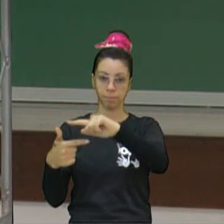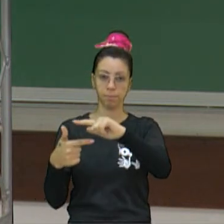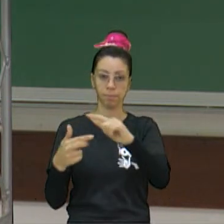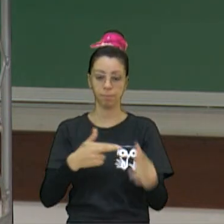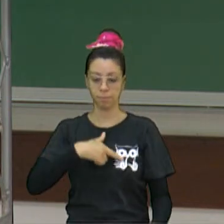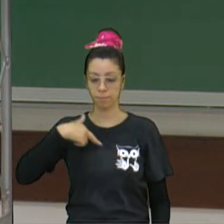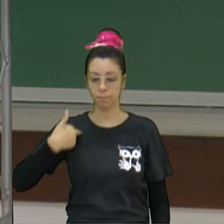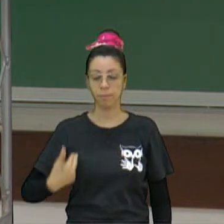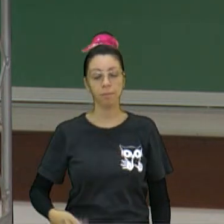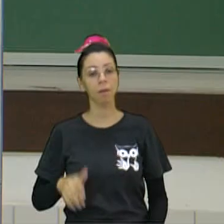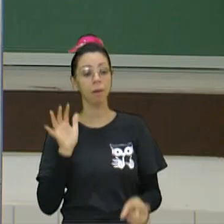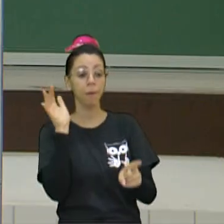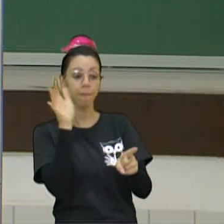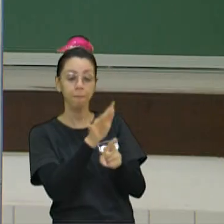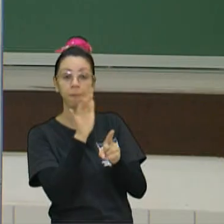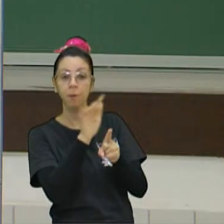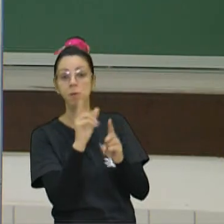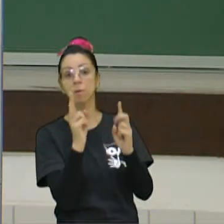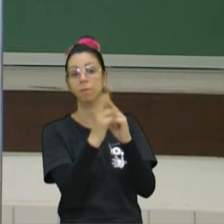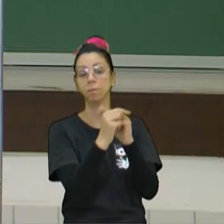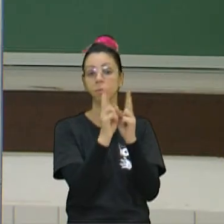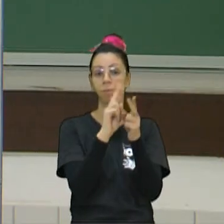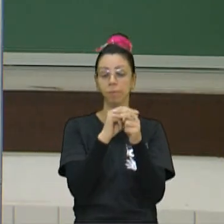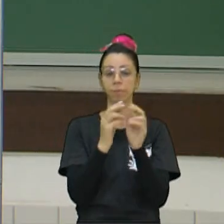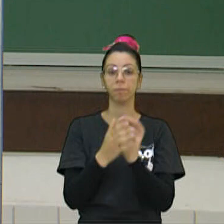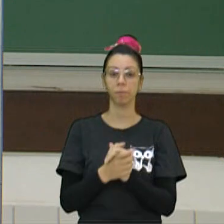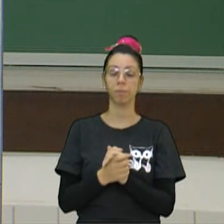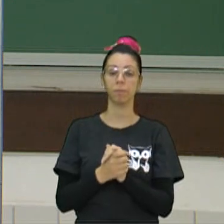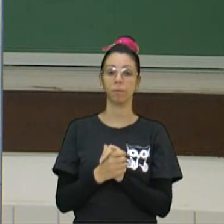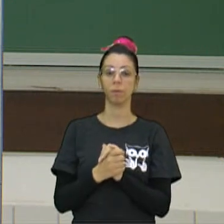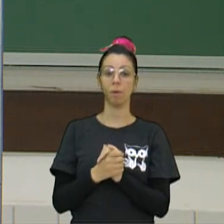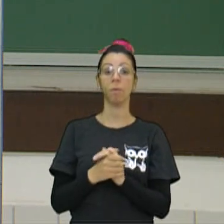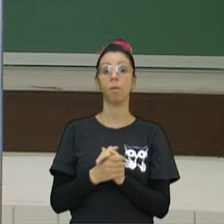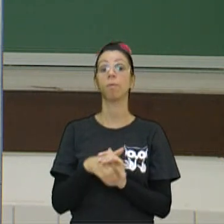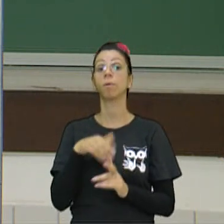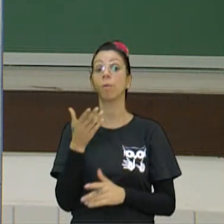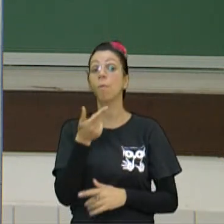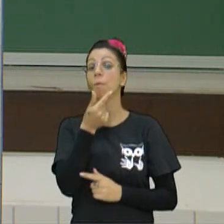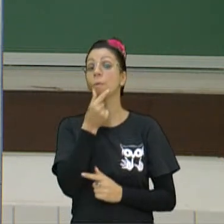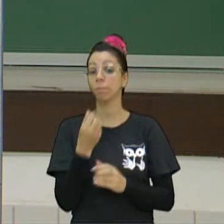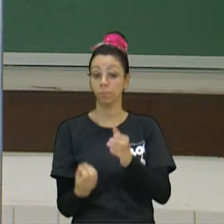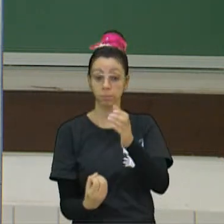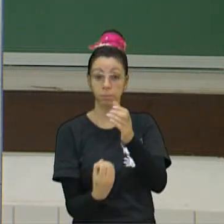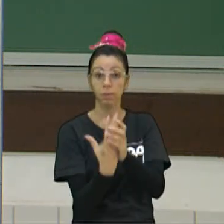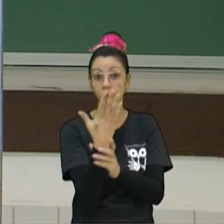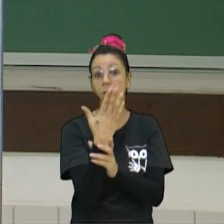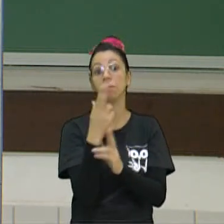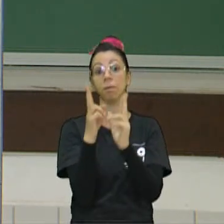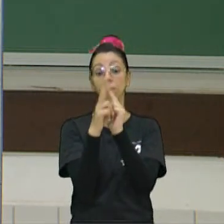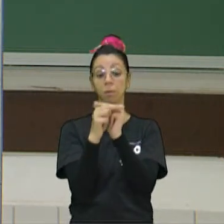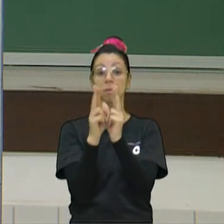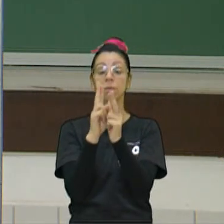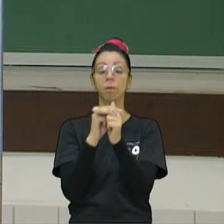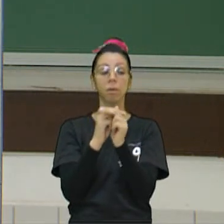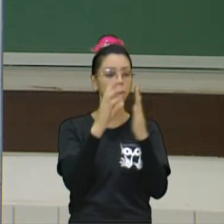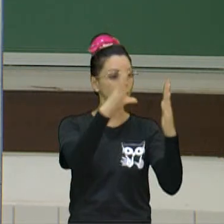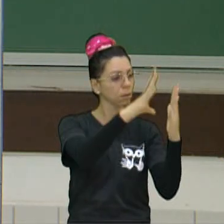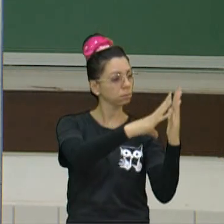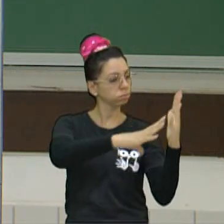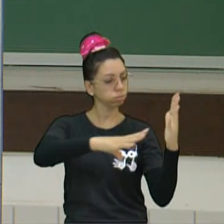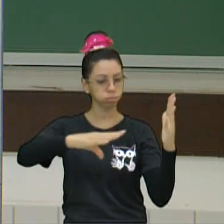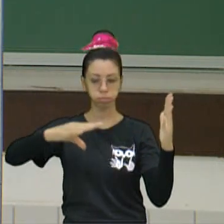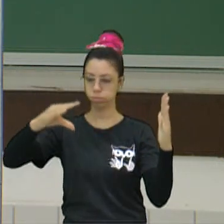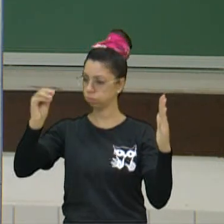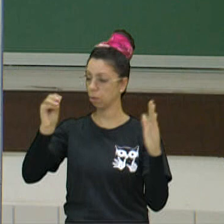influenciadores do método Pilates. Então, quando se criou o Pilates, quando Joseph Pilates criou esse método, ele teve inspiração desses outros